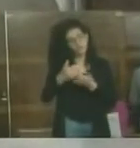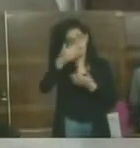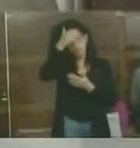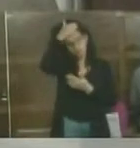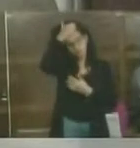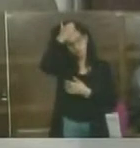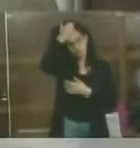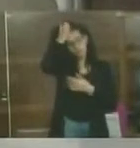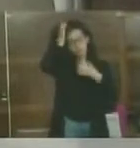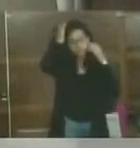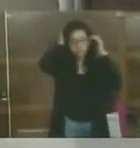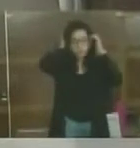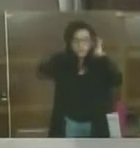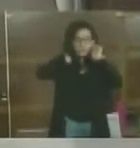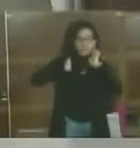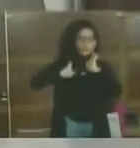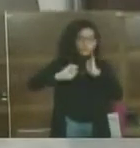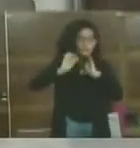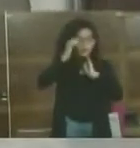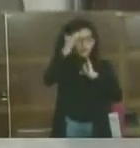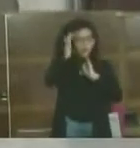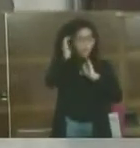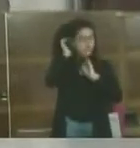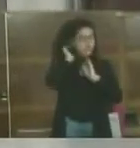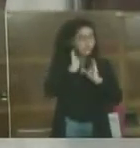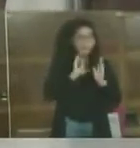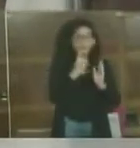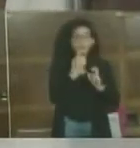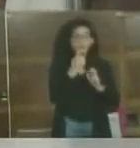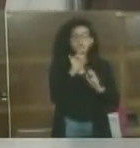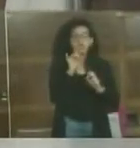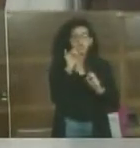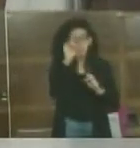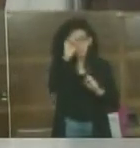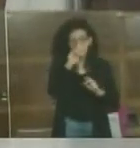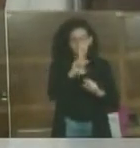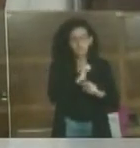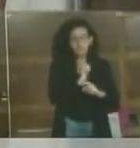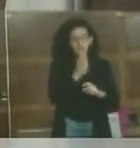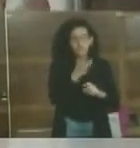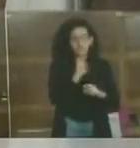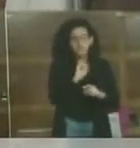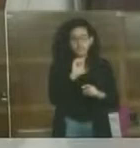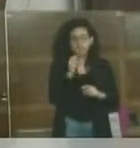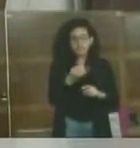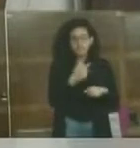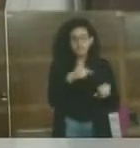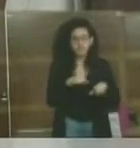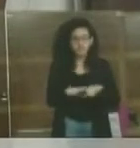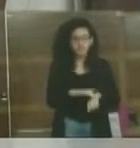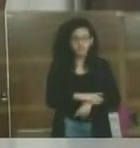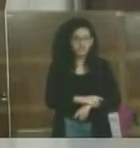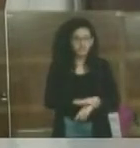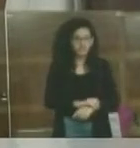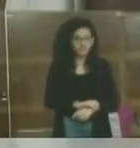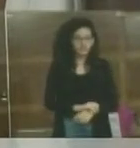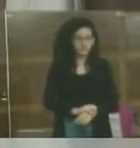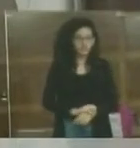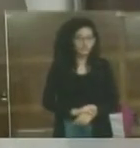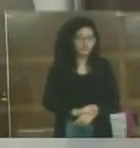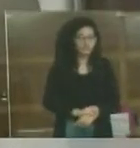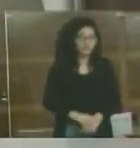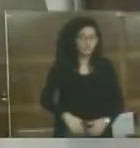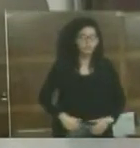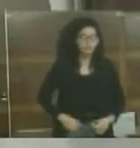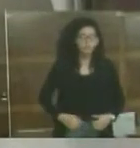se iniciar a semana que vem, daqui uma semana nós temos 3 mil empregos diretos só nessas duas obras. Você sabe o que,